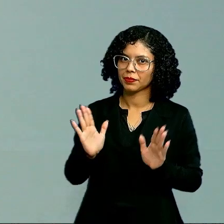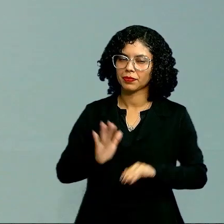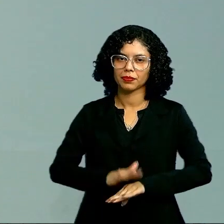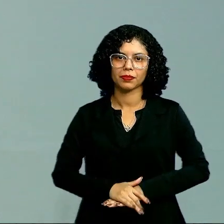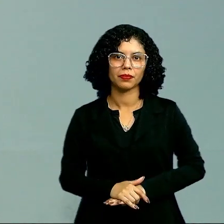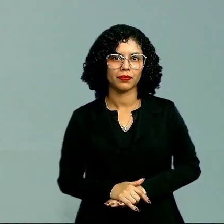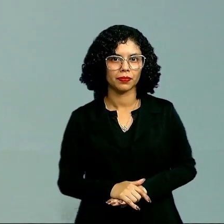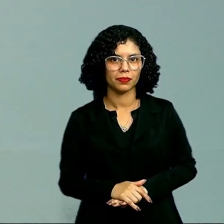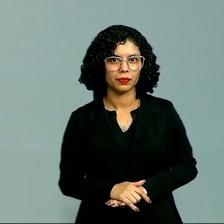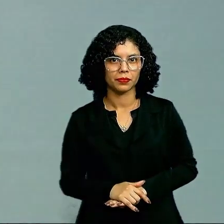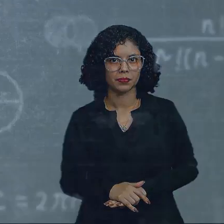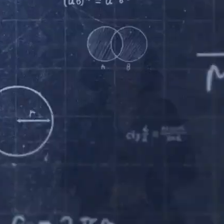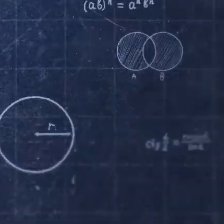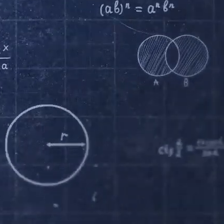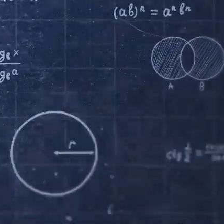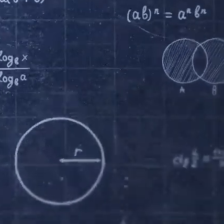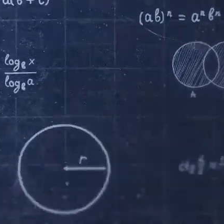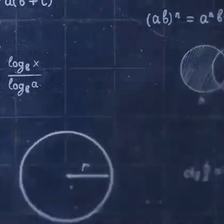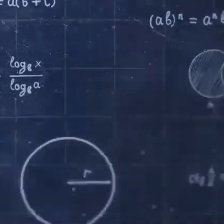aula!